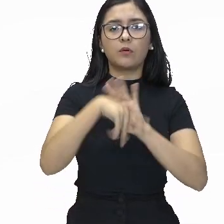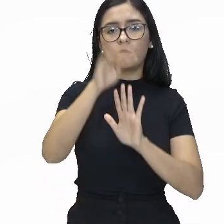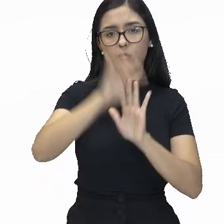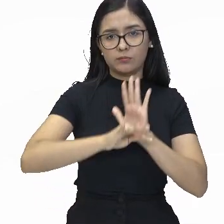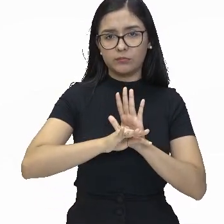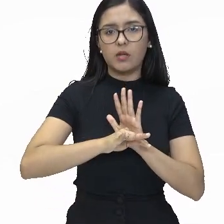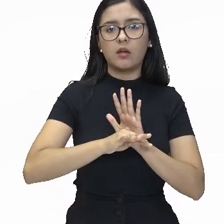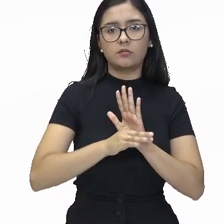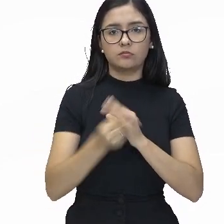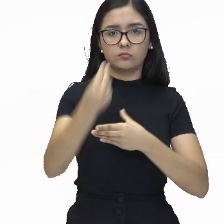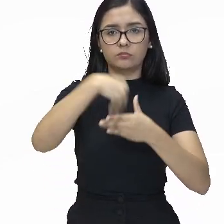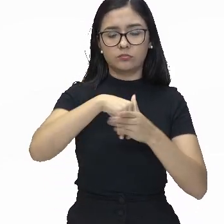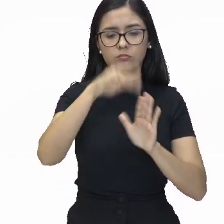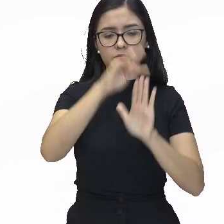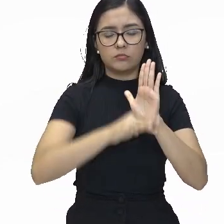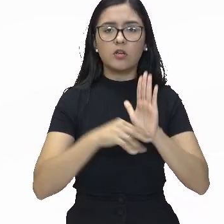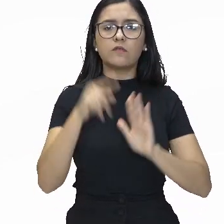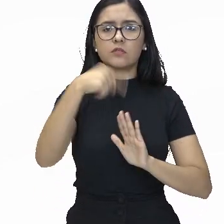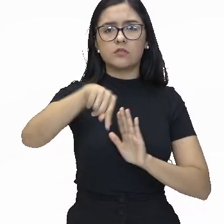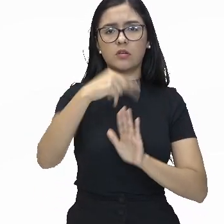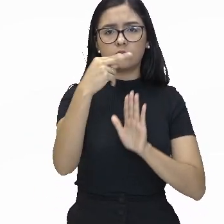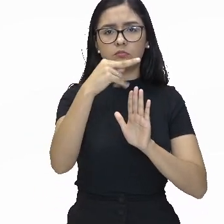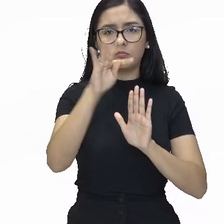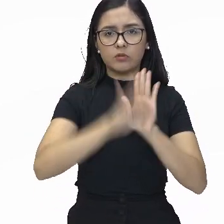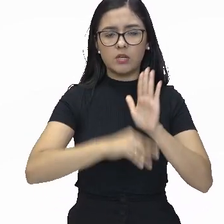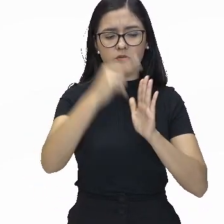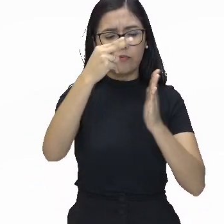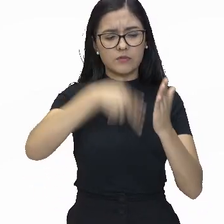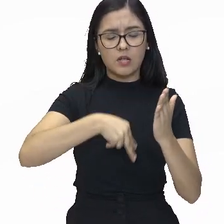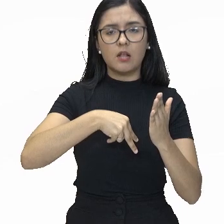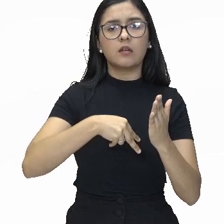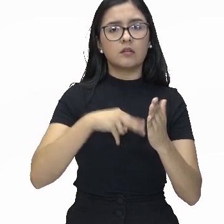né? Quando você vai ler, ele fica